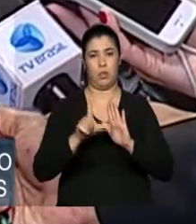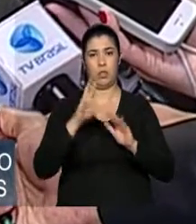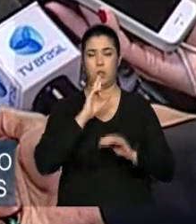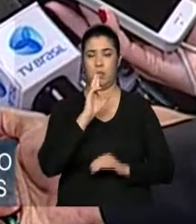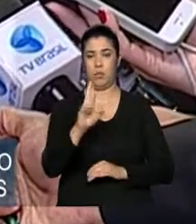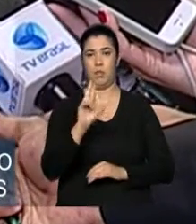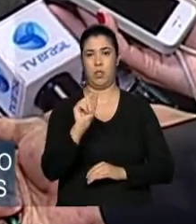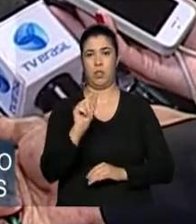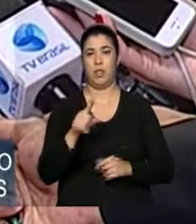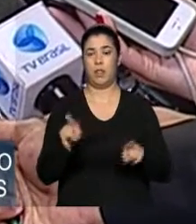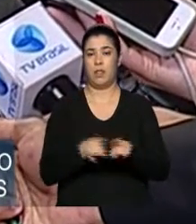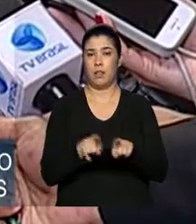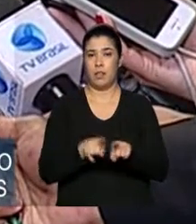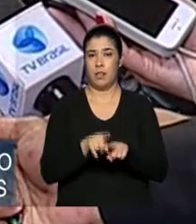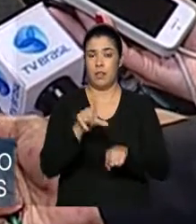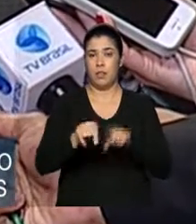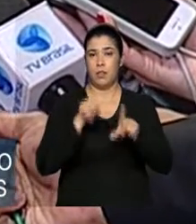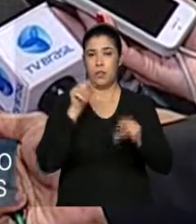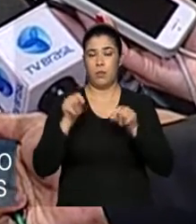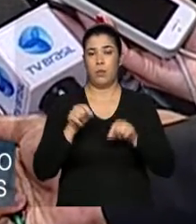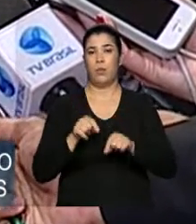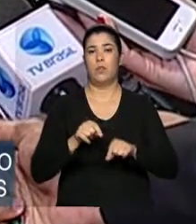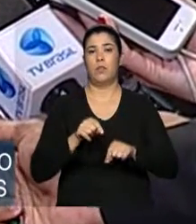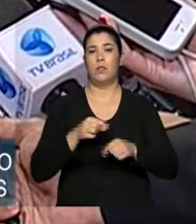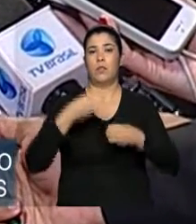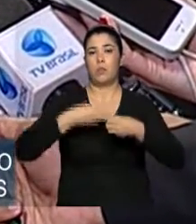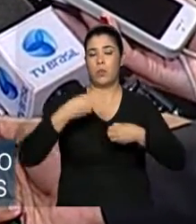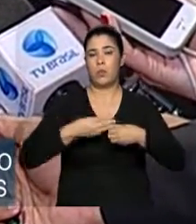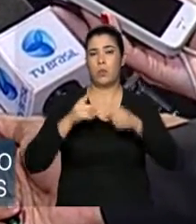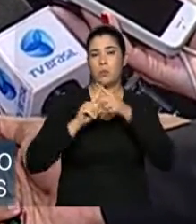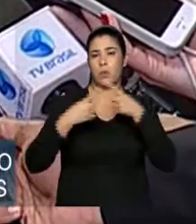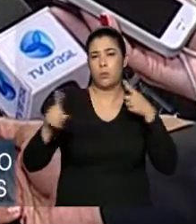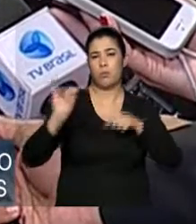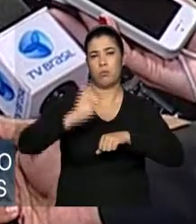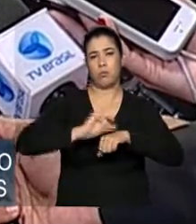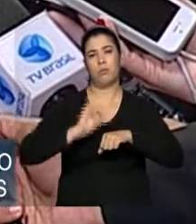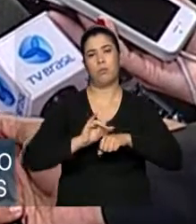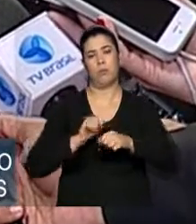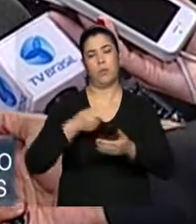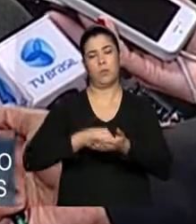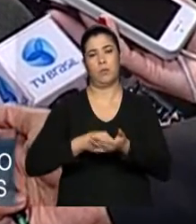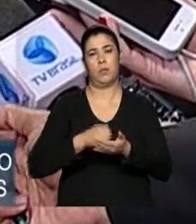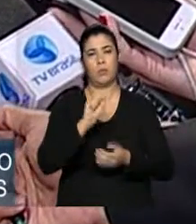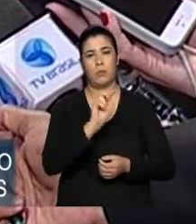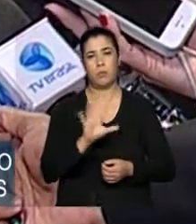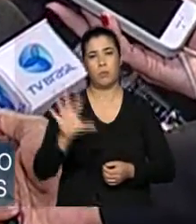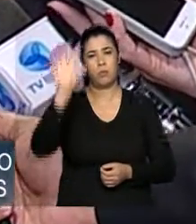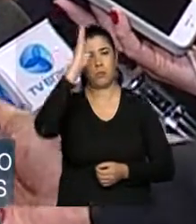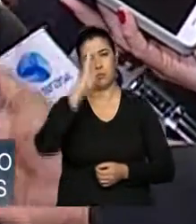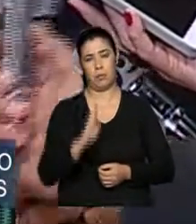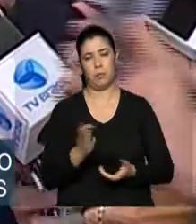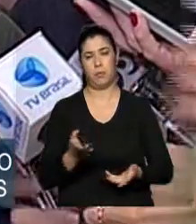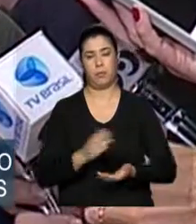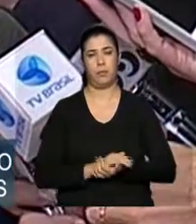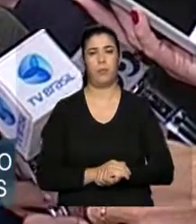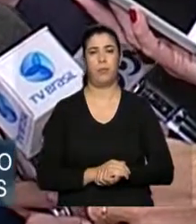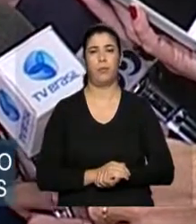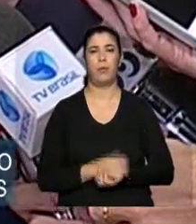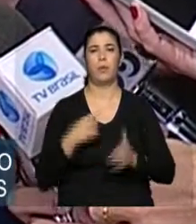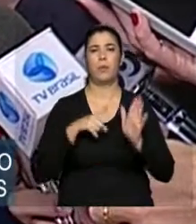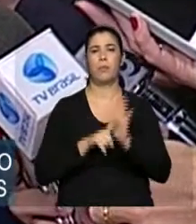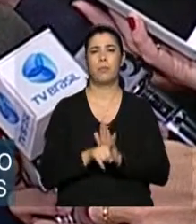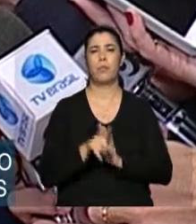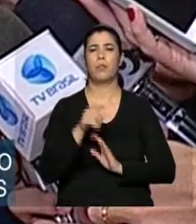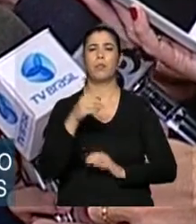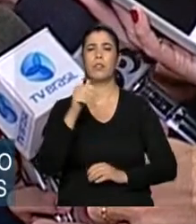uma interiorização mais arrojada disso. Isso vale para todas as regiões do país. Essa avaliação